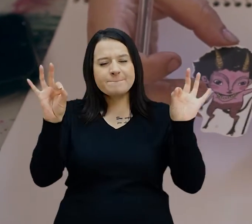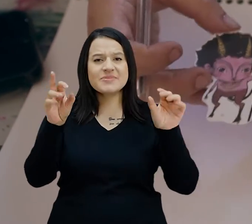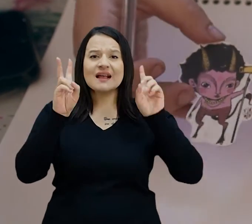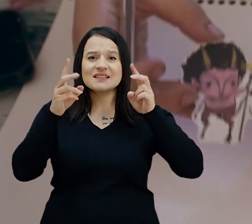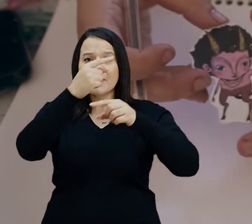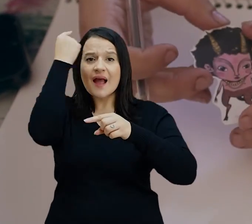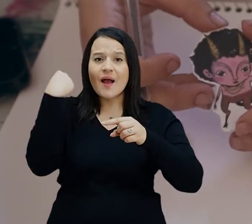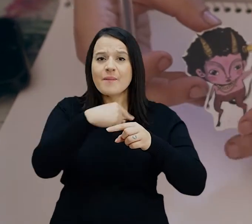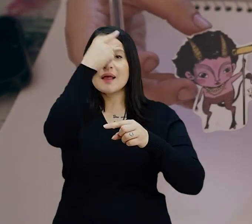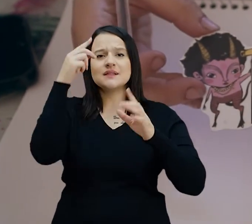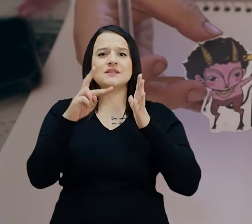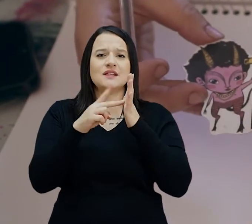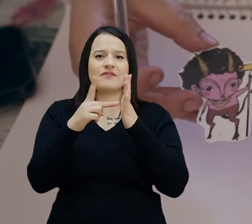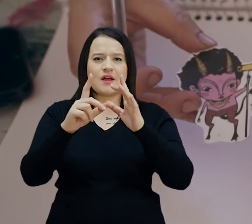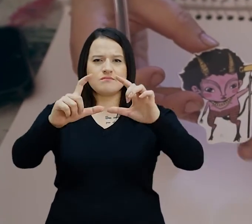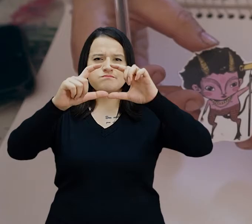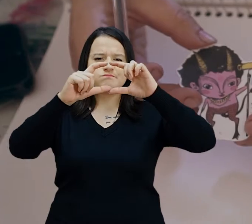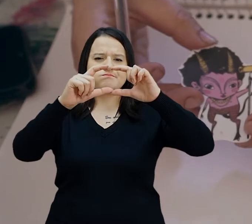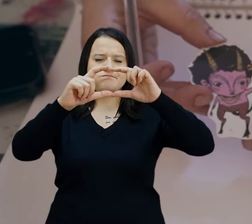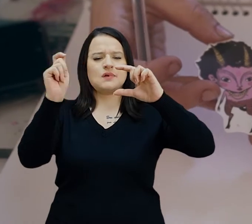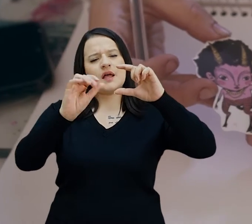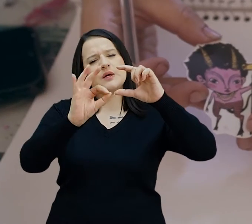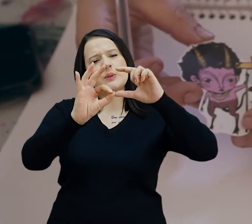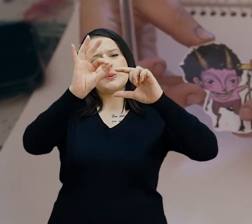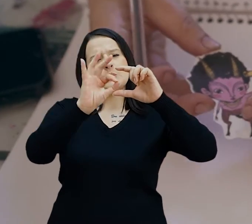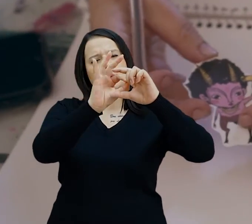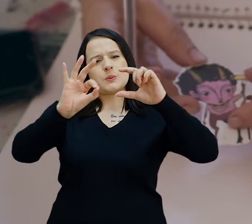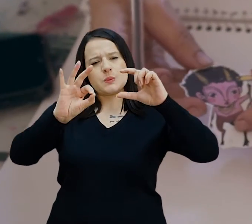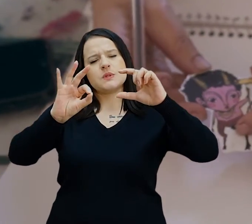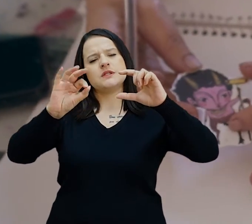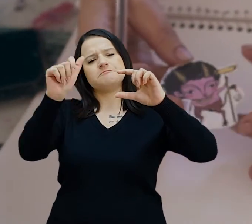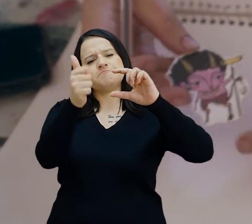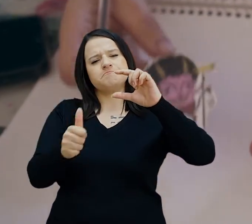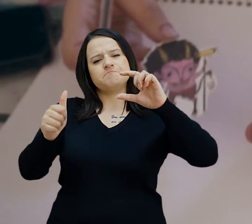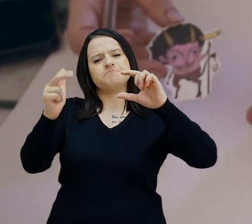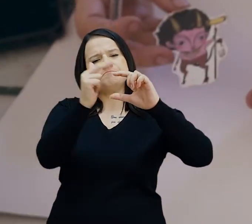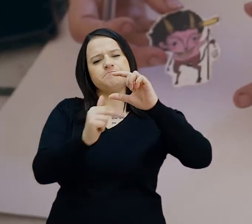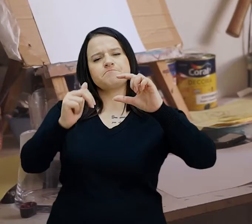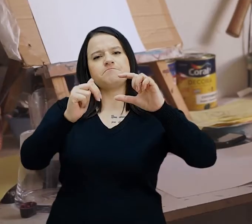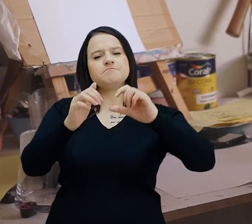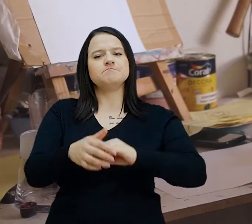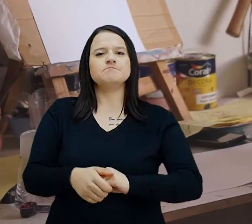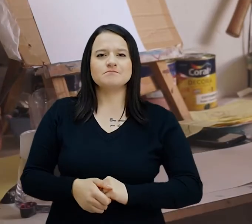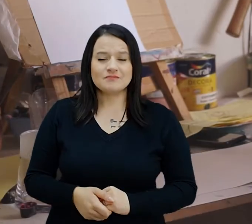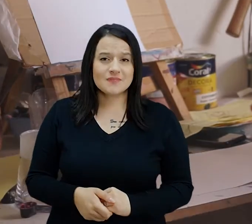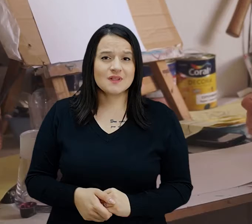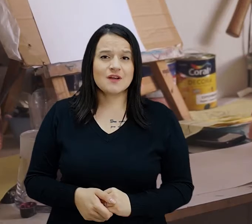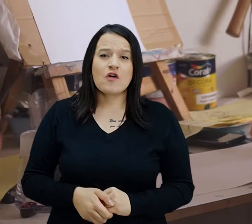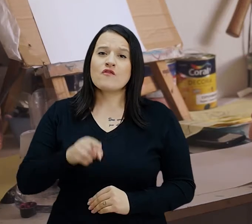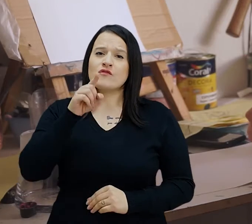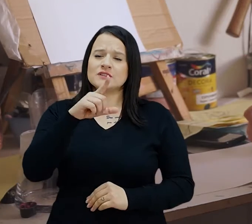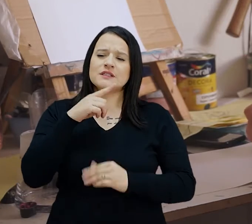medida. A cabeça, ela sempre é uma medida para desenvolver uma persona, um personagem. Para você ter